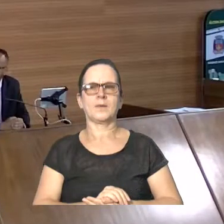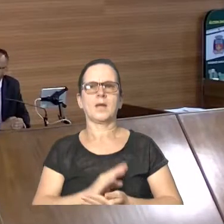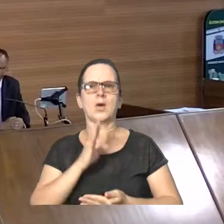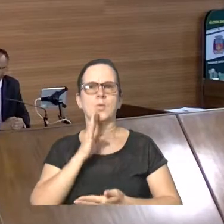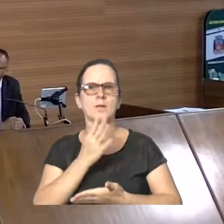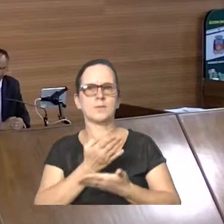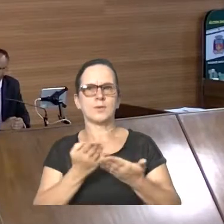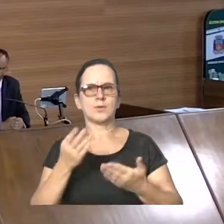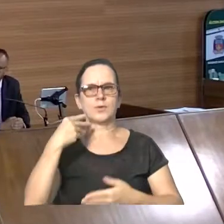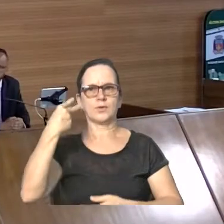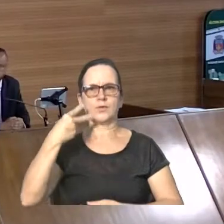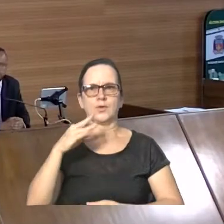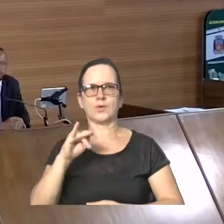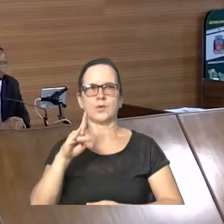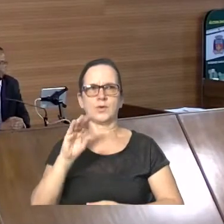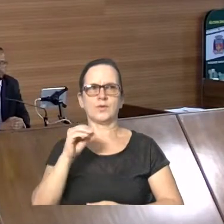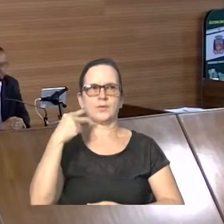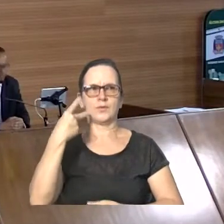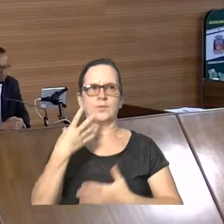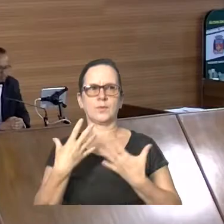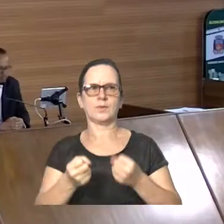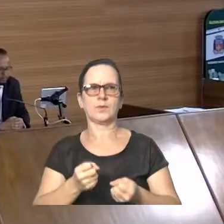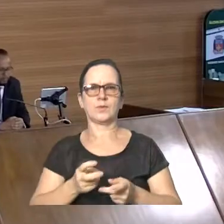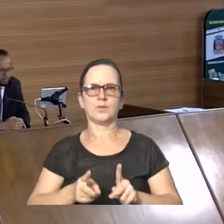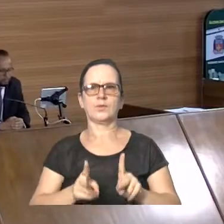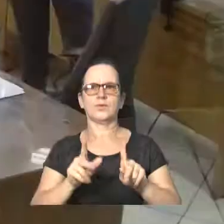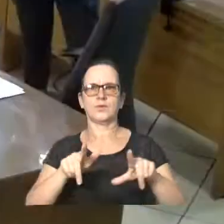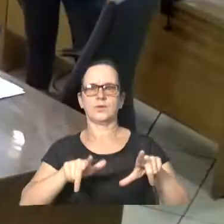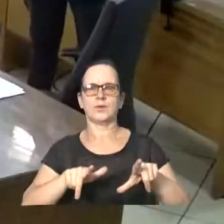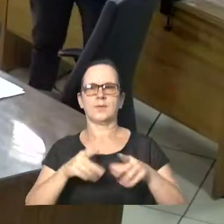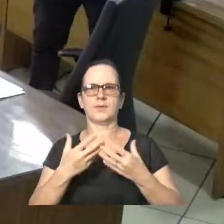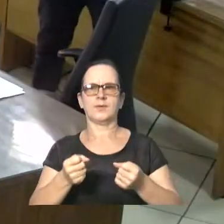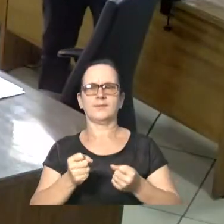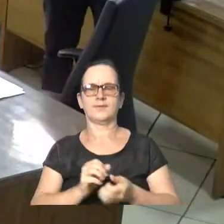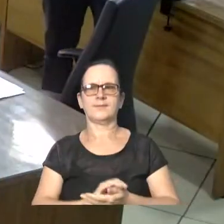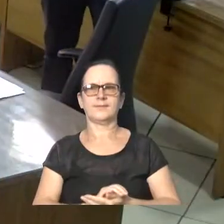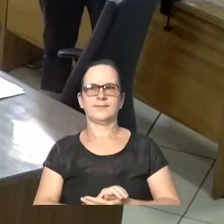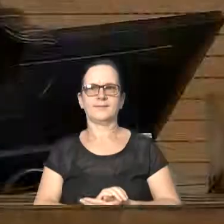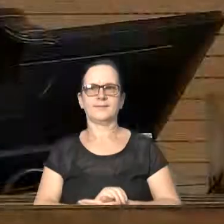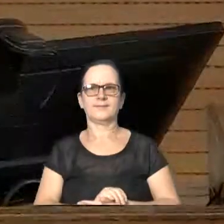Submeto ao plenário a questão de ordem, vereador Tinho. Vereadores que forem pela aprovação, permaneçam como se encontra. Aprovado.